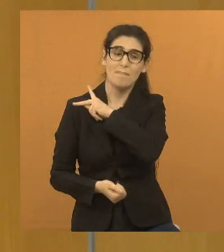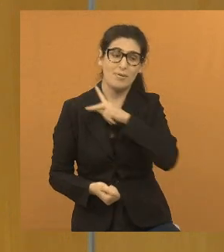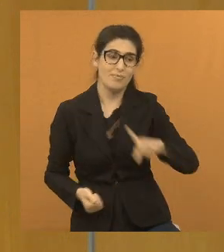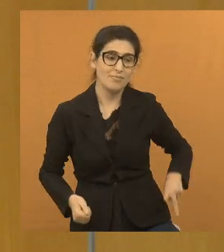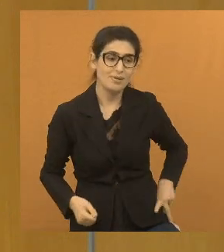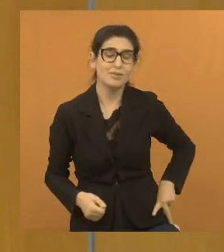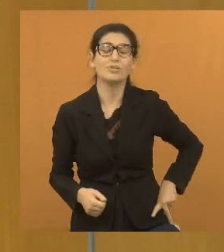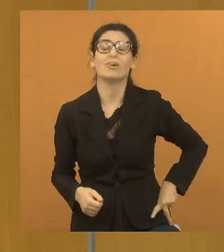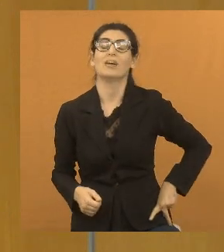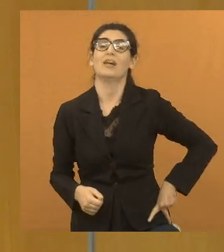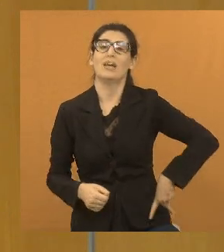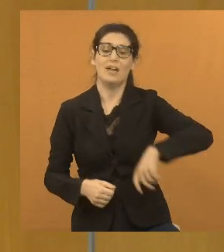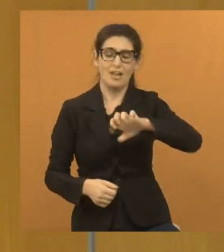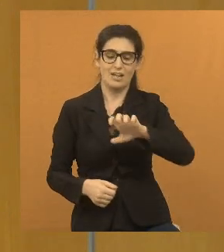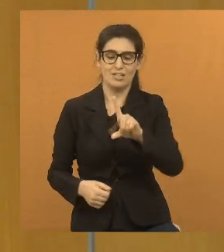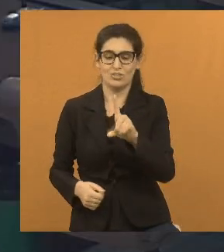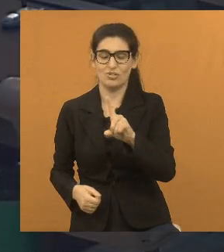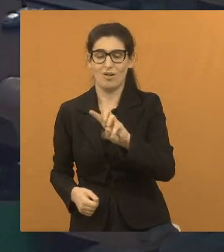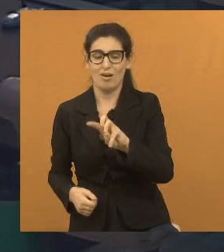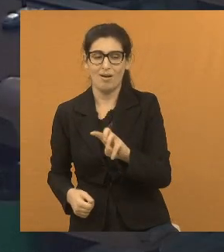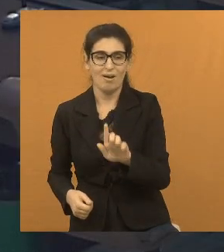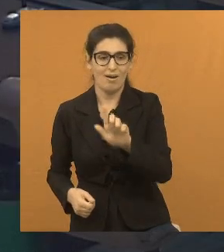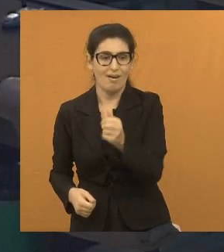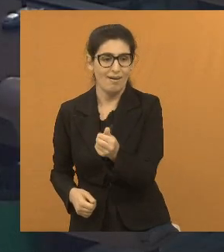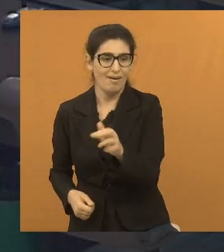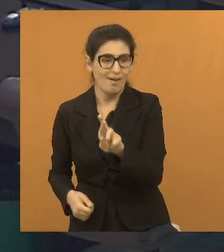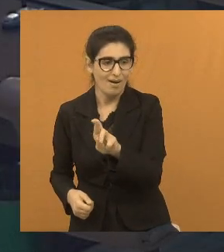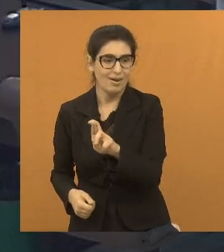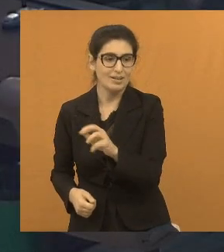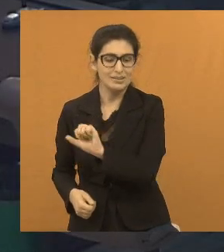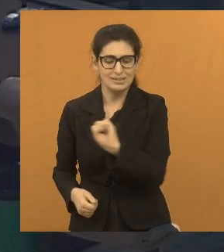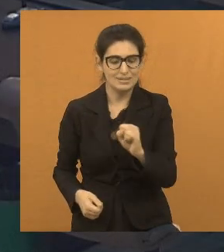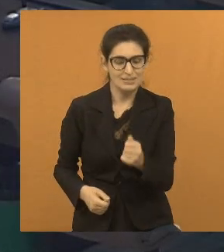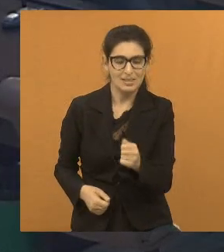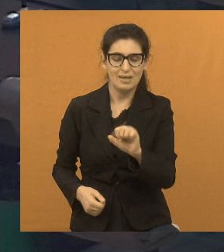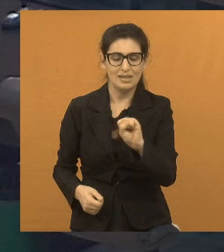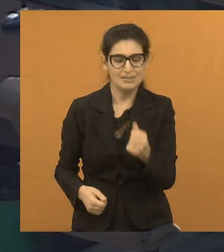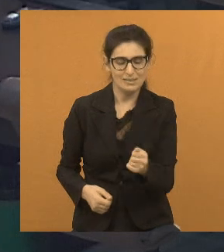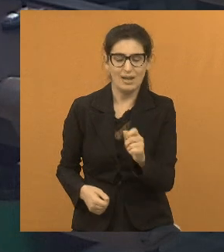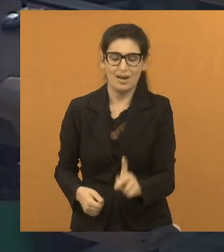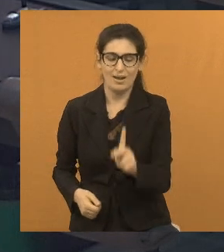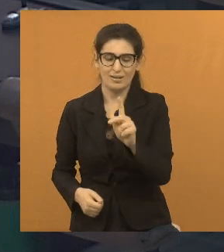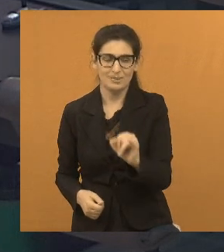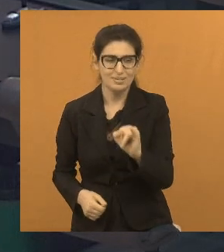noite representando o nosso prefeito municipal Isaías Santana.